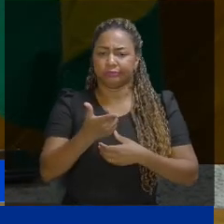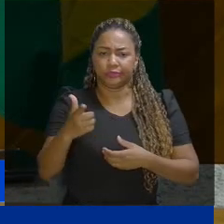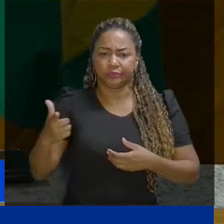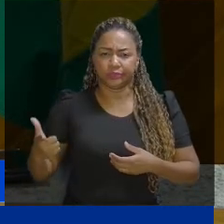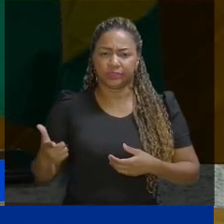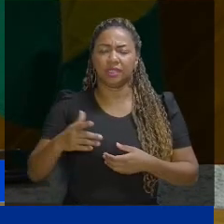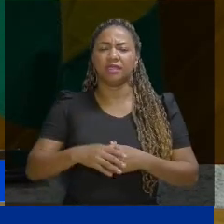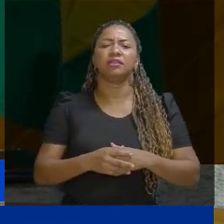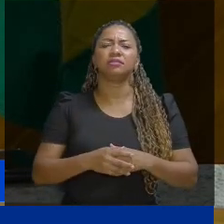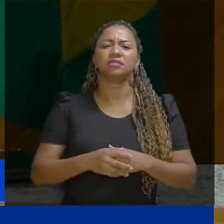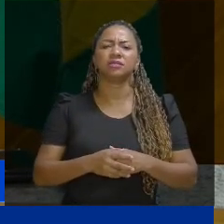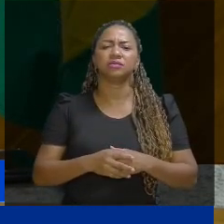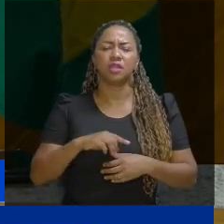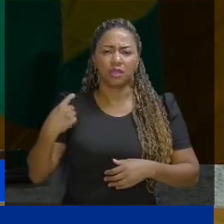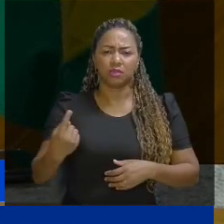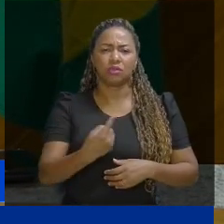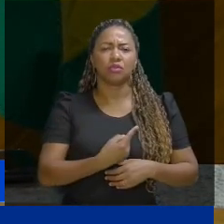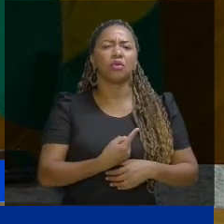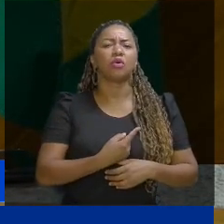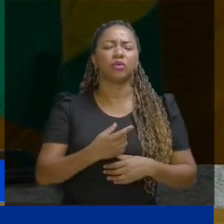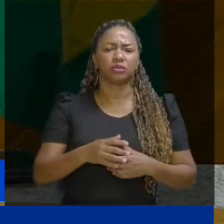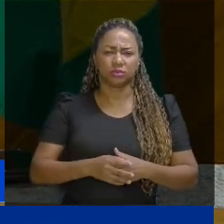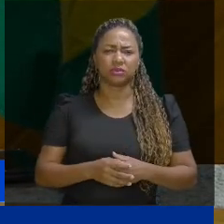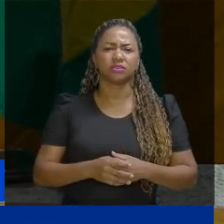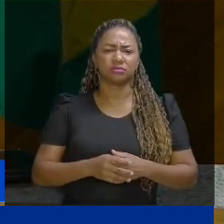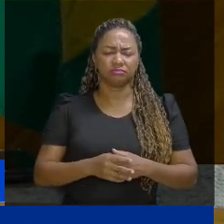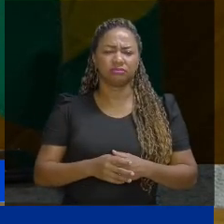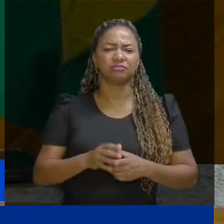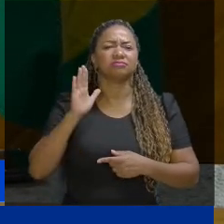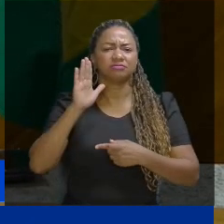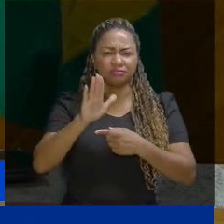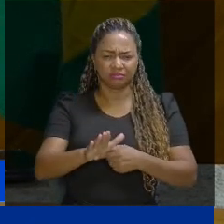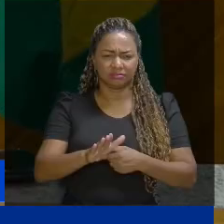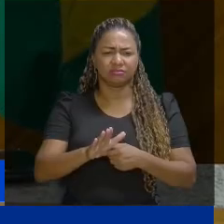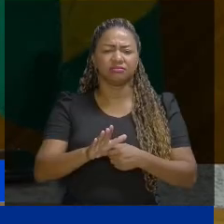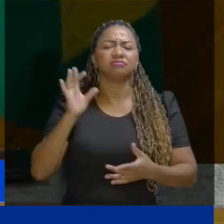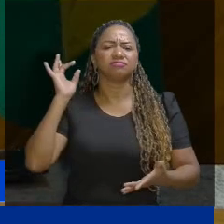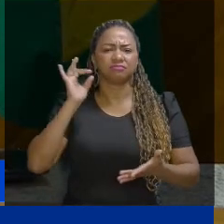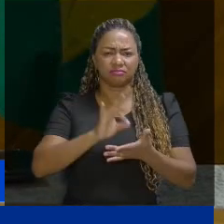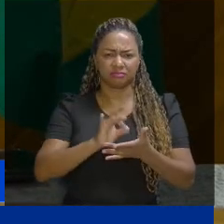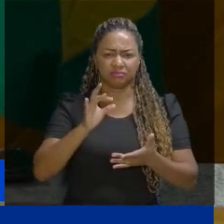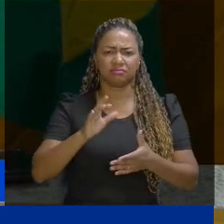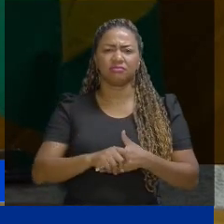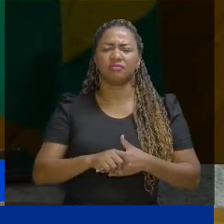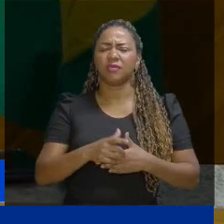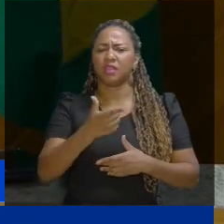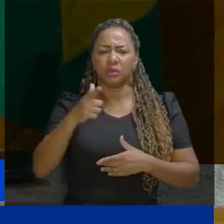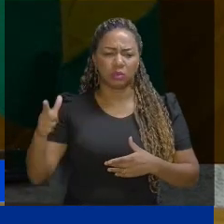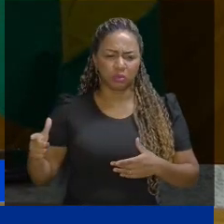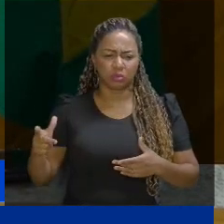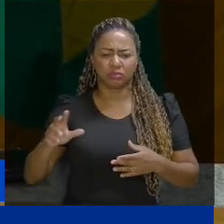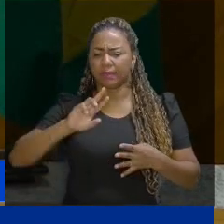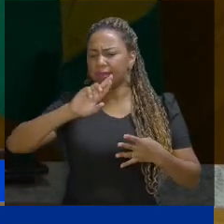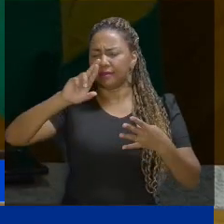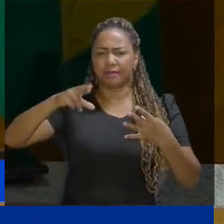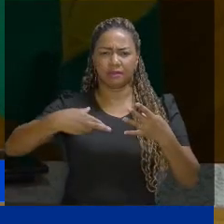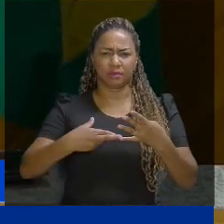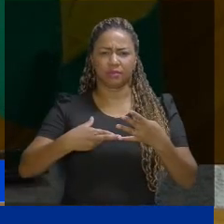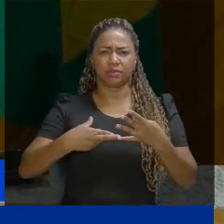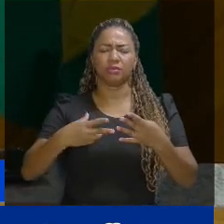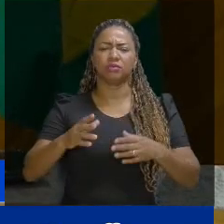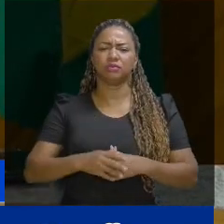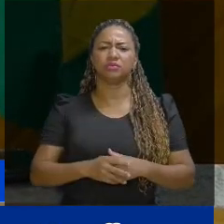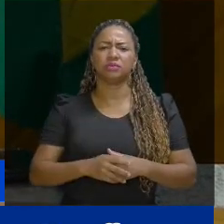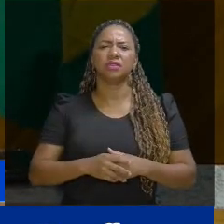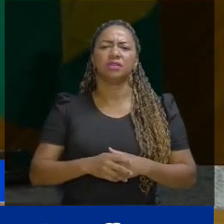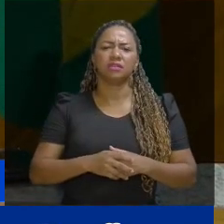afastar a conclusão de que nós estamos diante de uma expressa e evidente ausência de pressuposto recursal